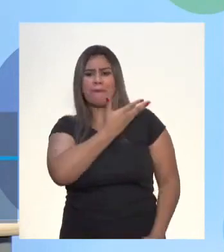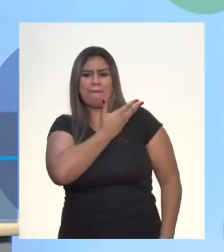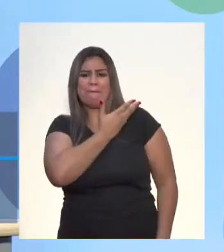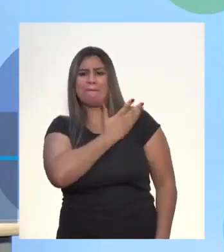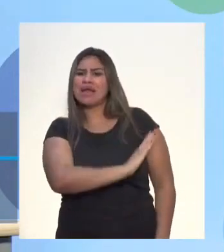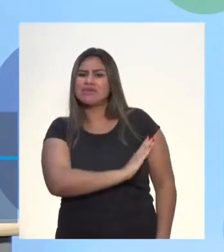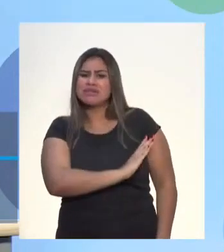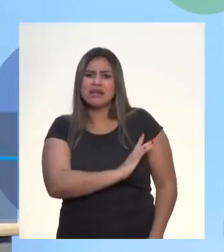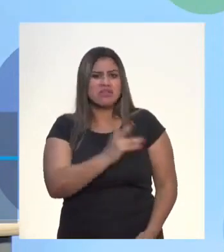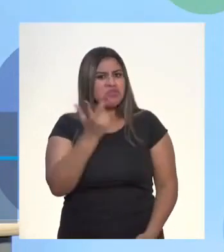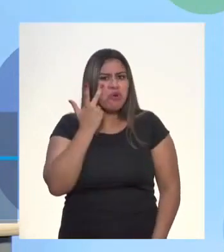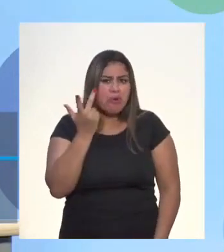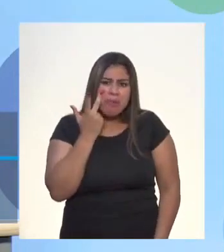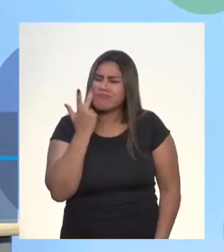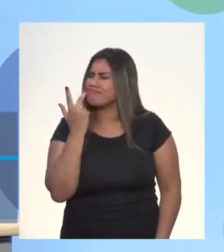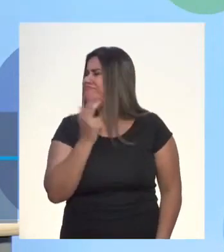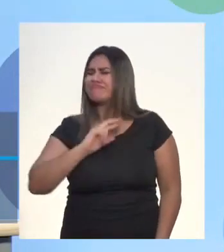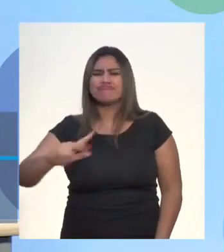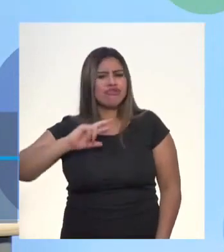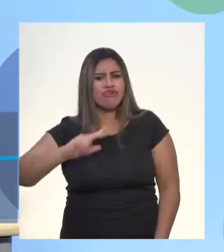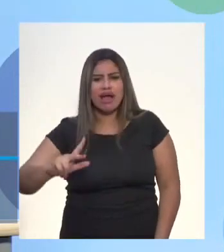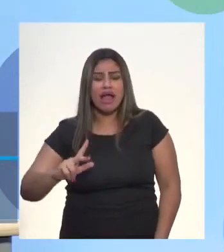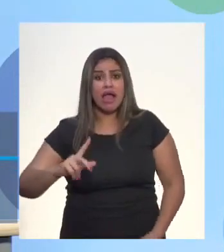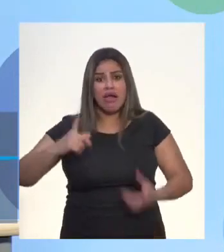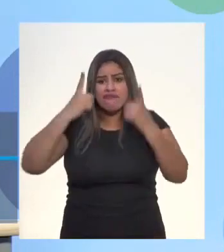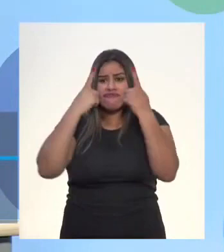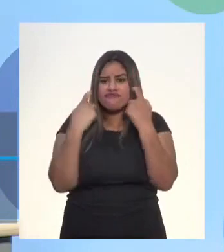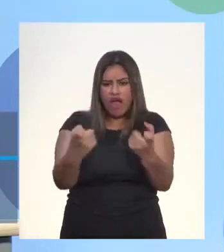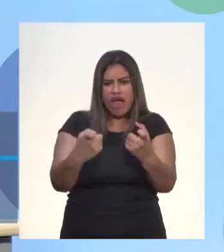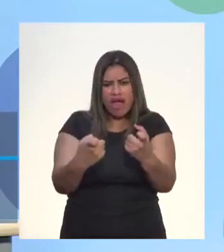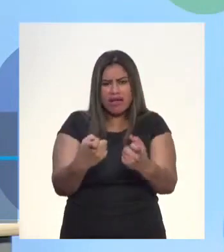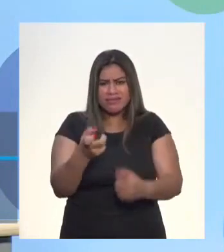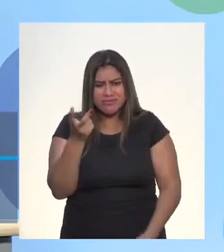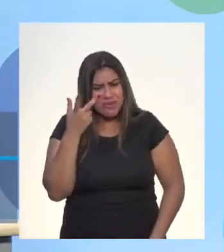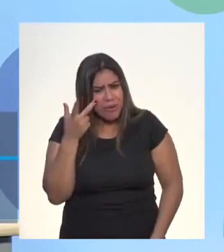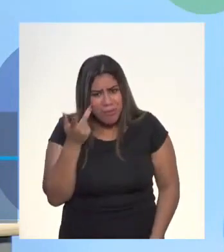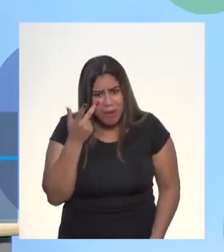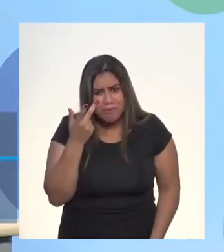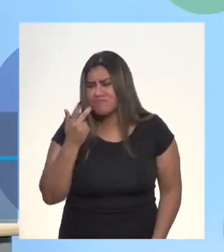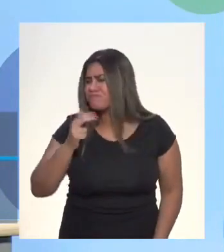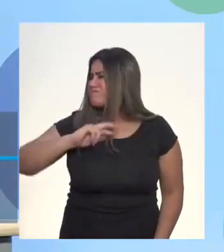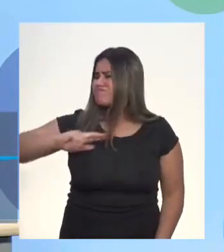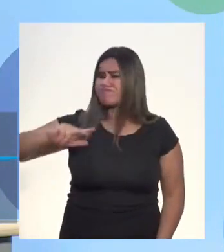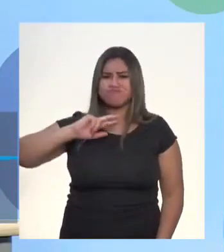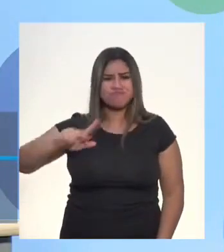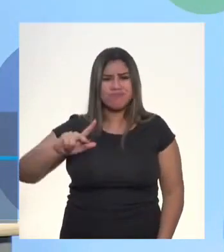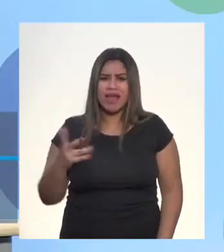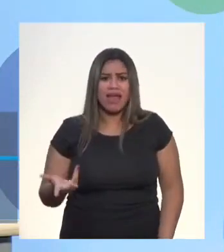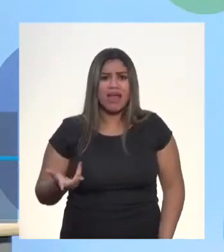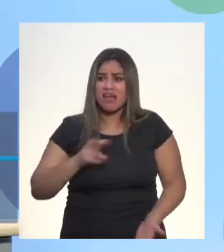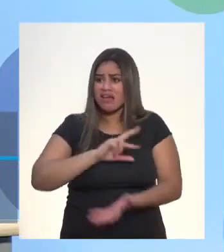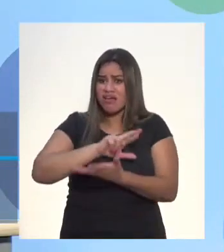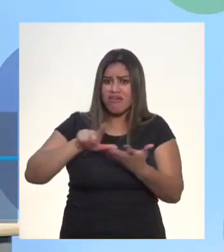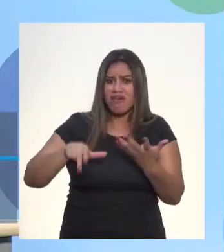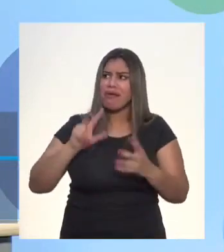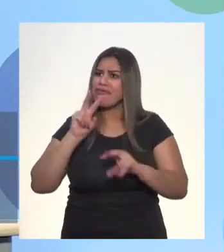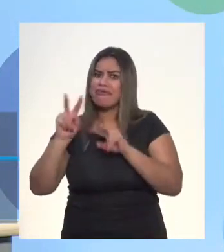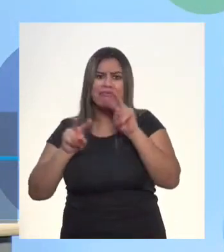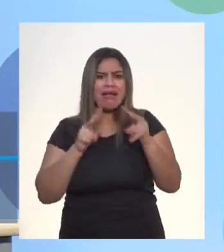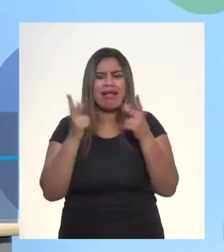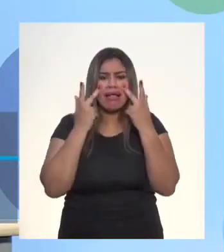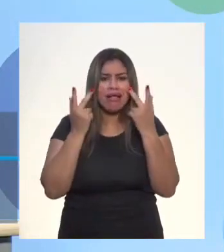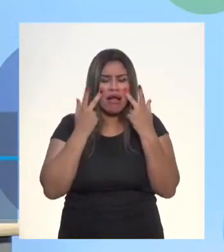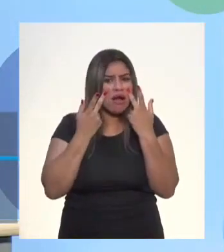natural, a violência não é natural e a desigualdade também não é natural. Então, para compreendermos os fatos sociais